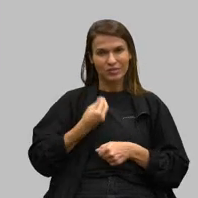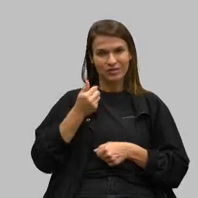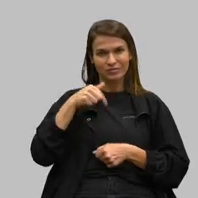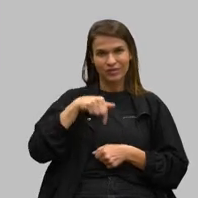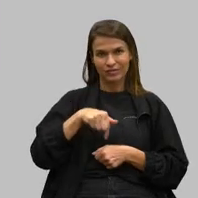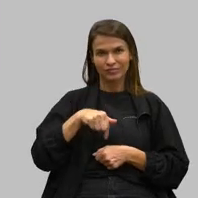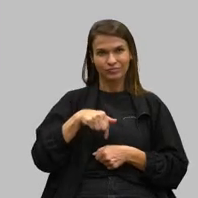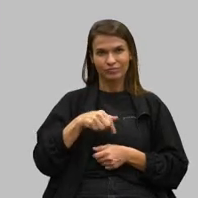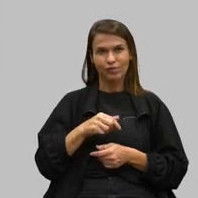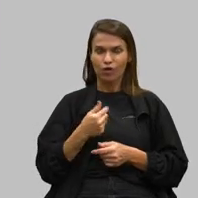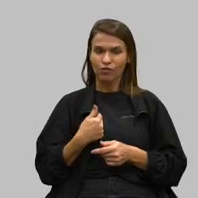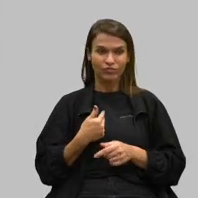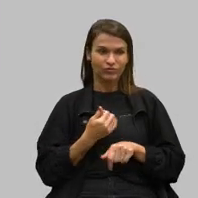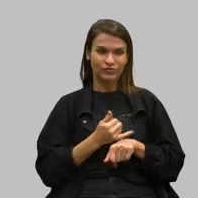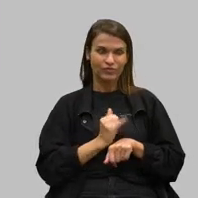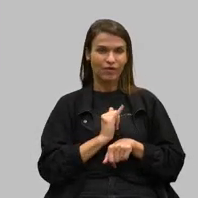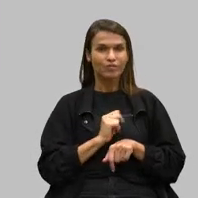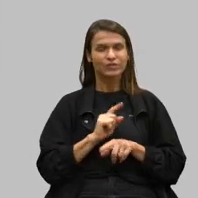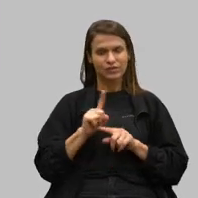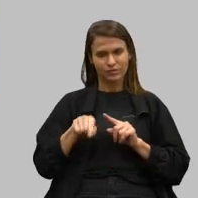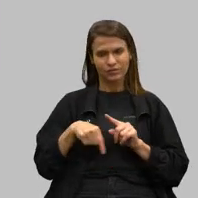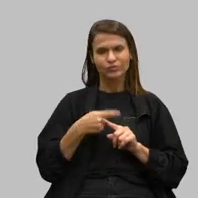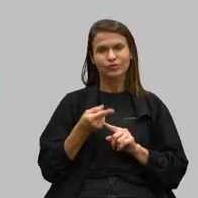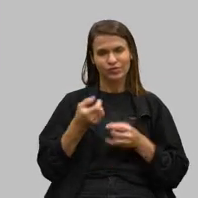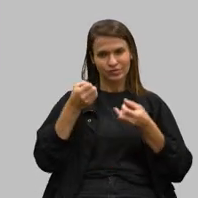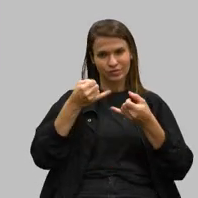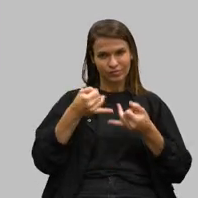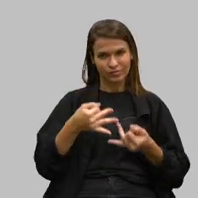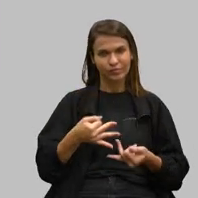a gente fala sobre isso. Só depois eu falo.